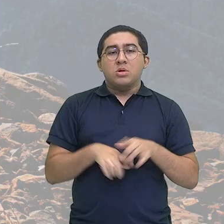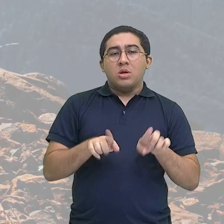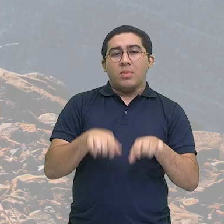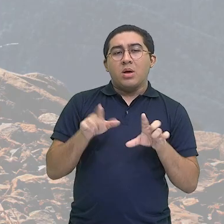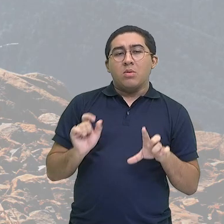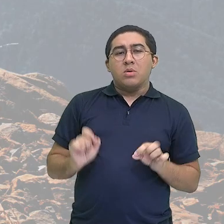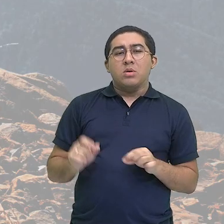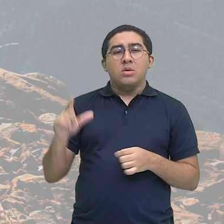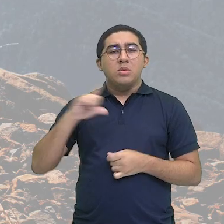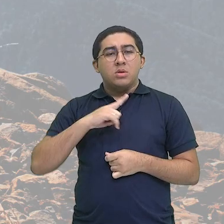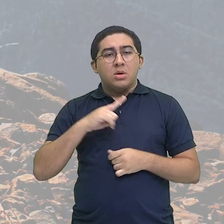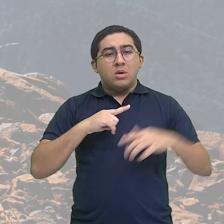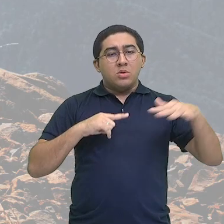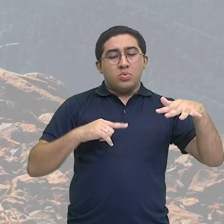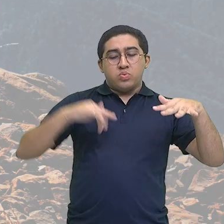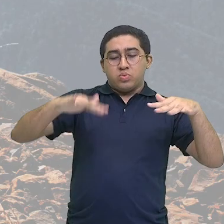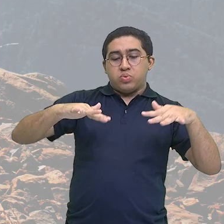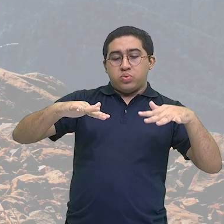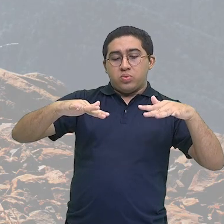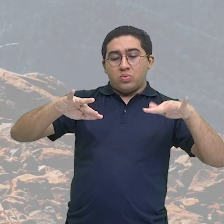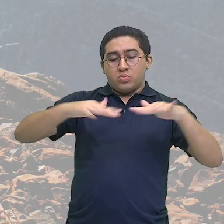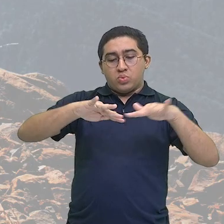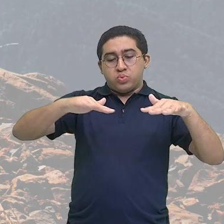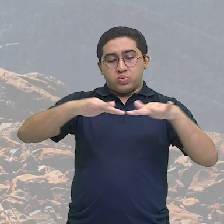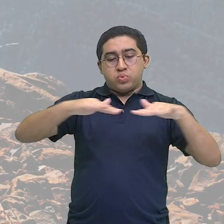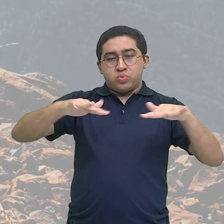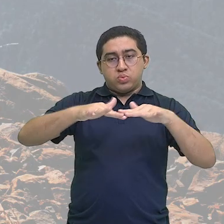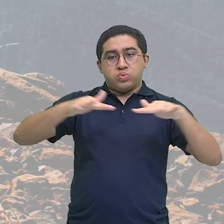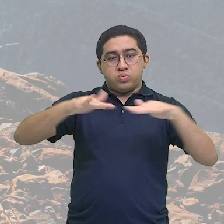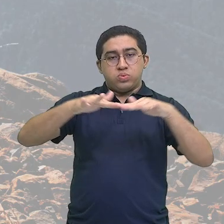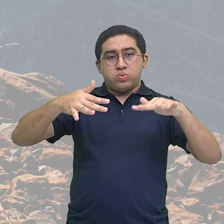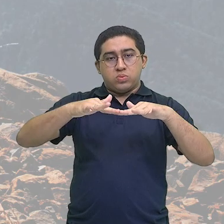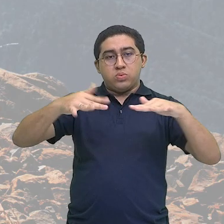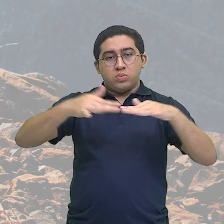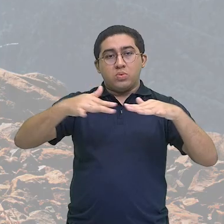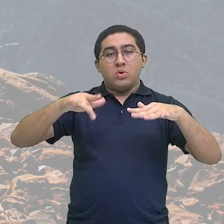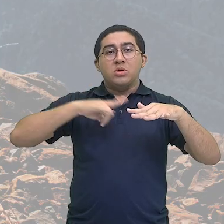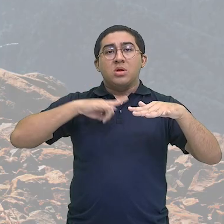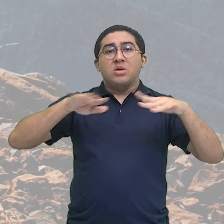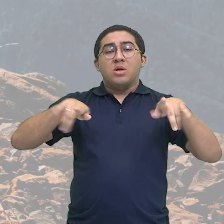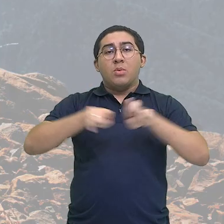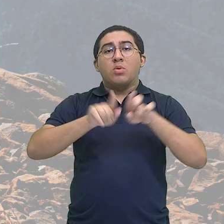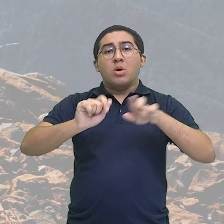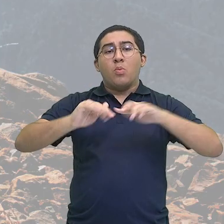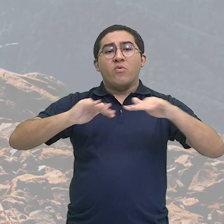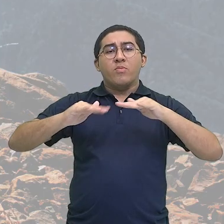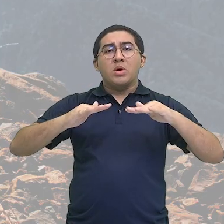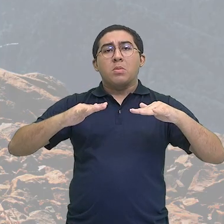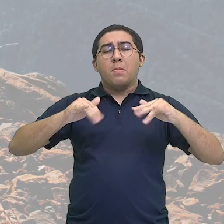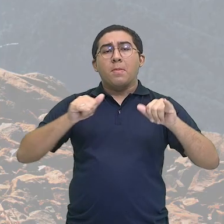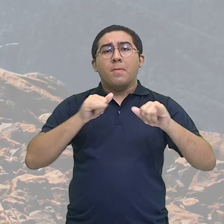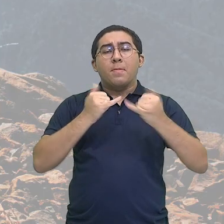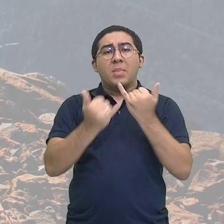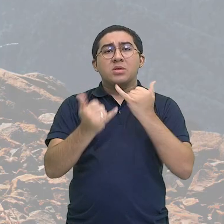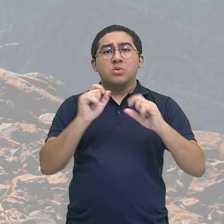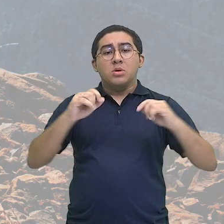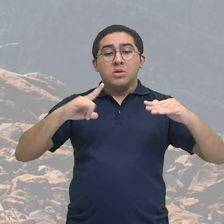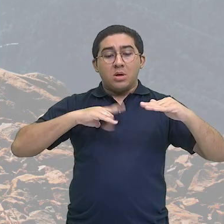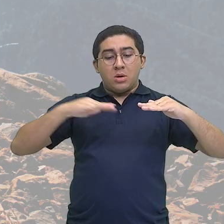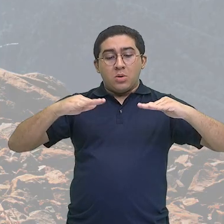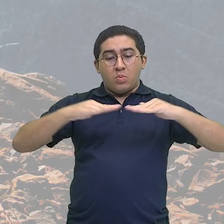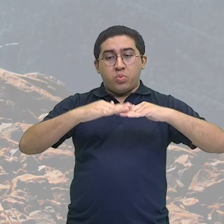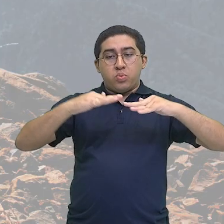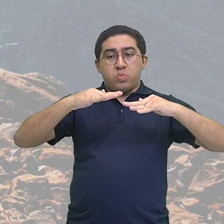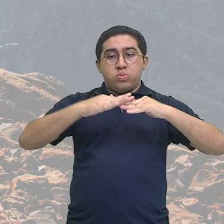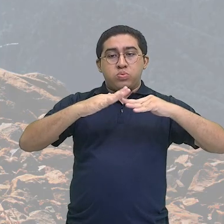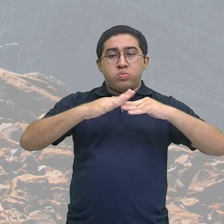isso, né? Você tem uma placa tectônica aqui, a outra aqui, elas vão se chocar e elas vão fazer um movimento parecido com essa pirâmide, uma pirâmide, né? E